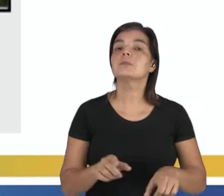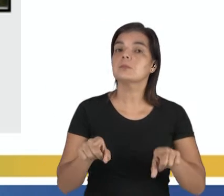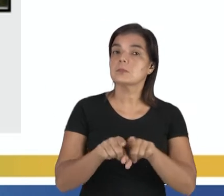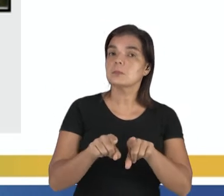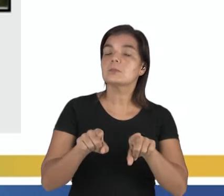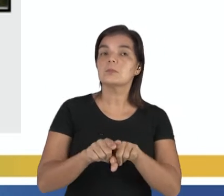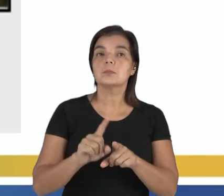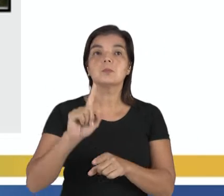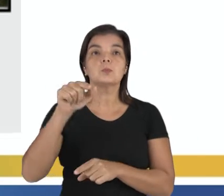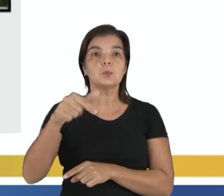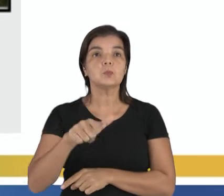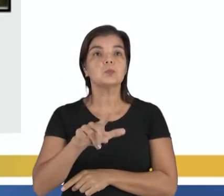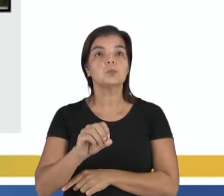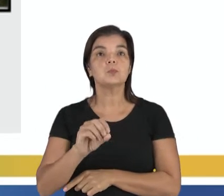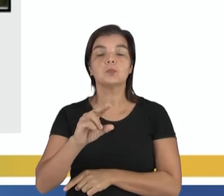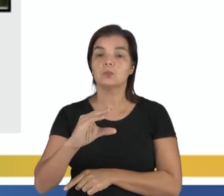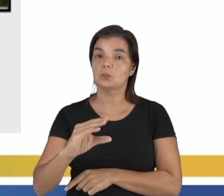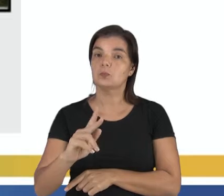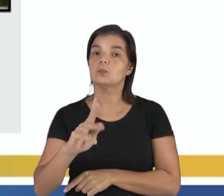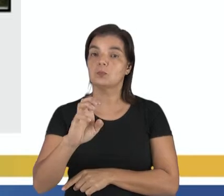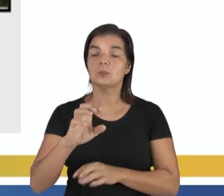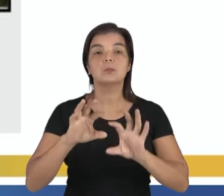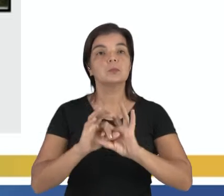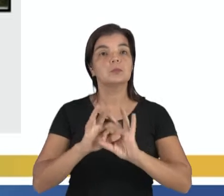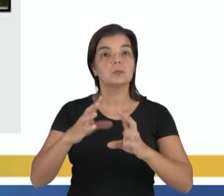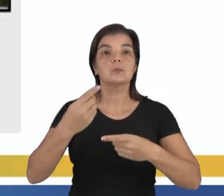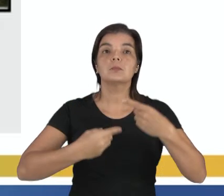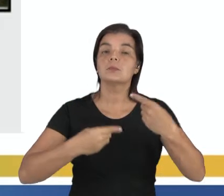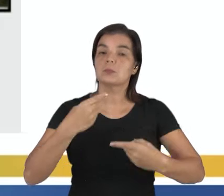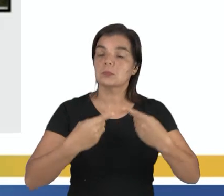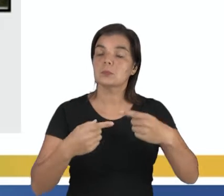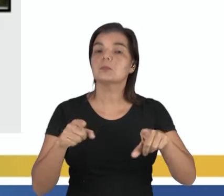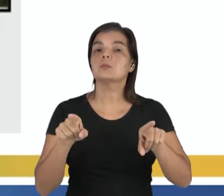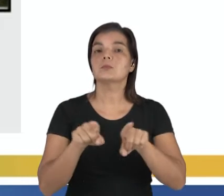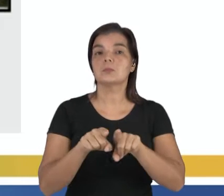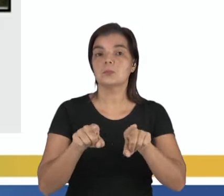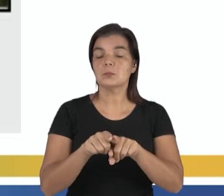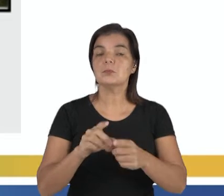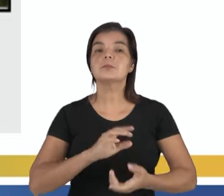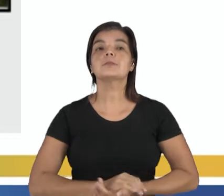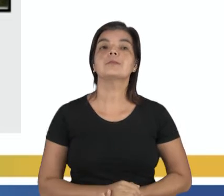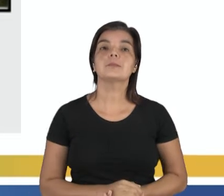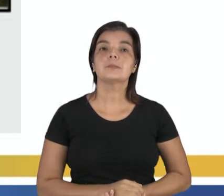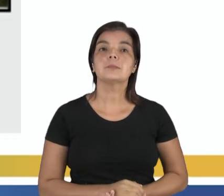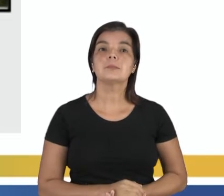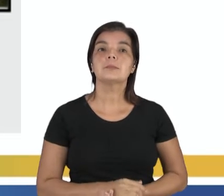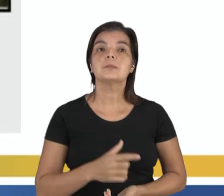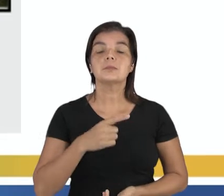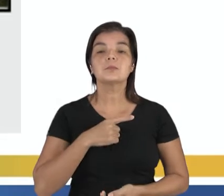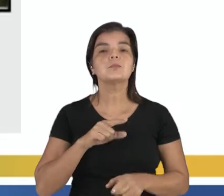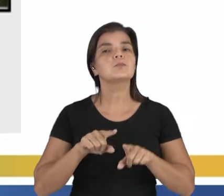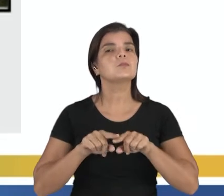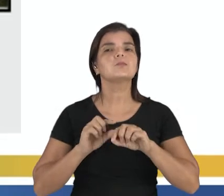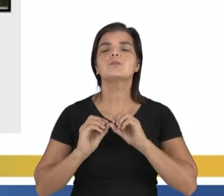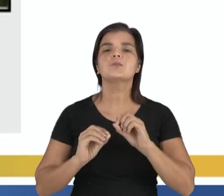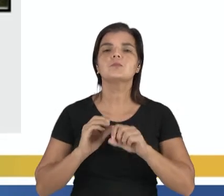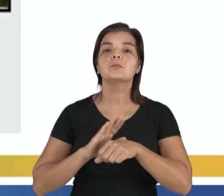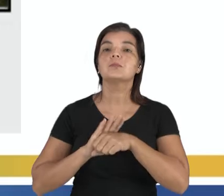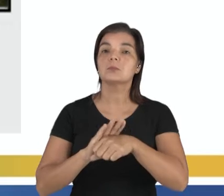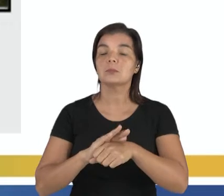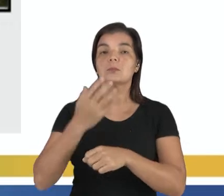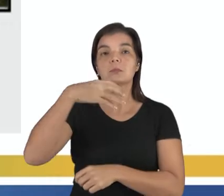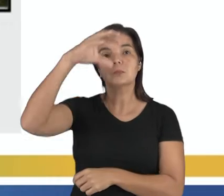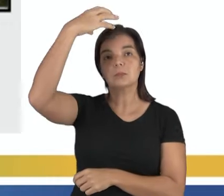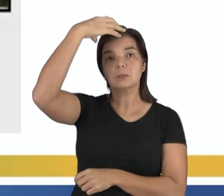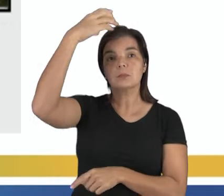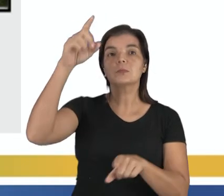então, com John Locke também a gente tem o liberalismo político, né? Essa liberdade política. Ele vem trazendo a defesa da